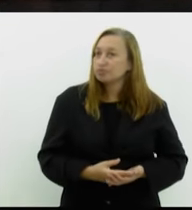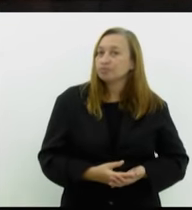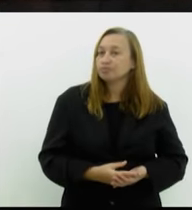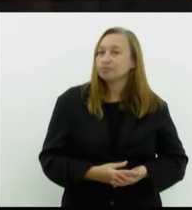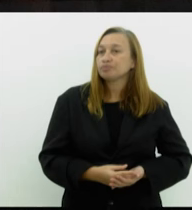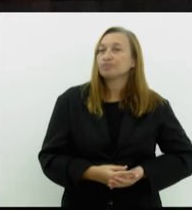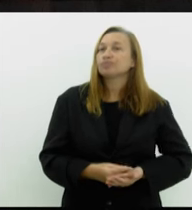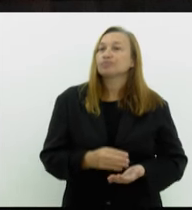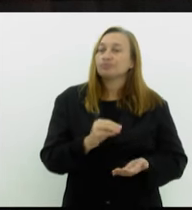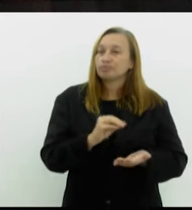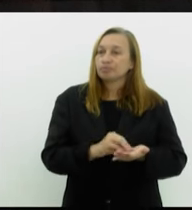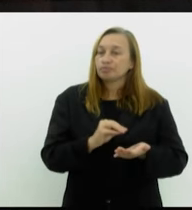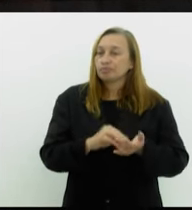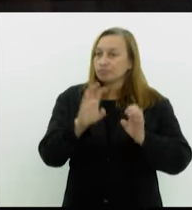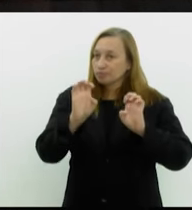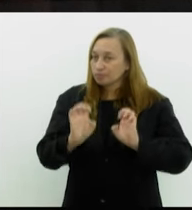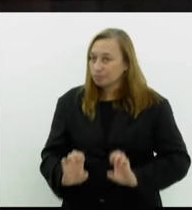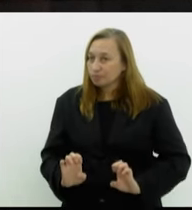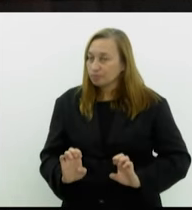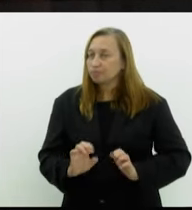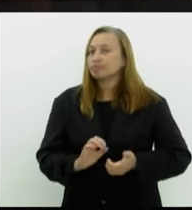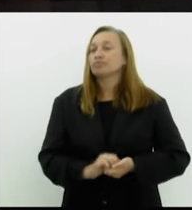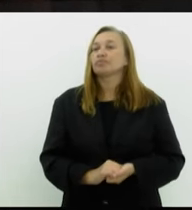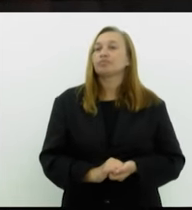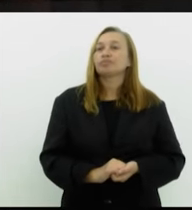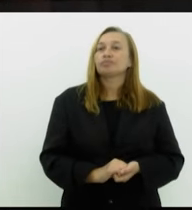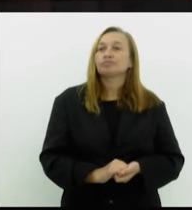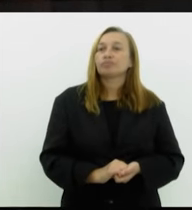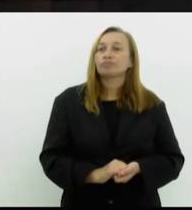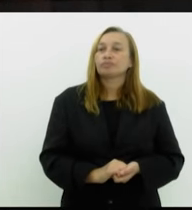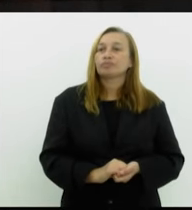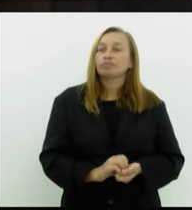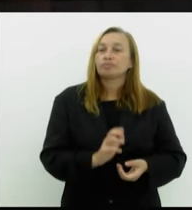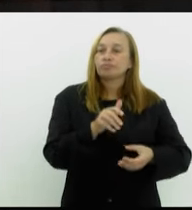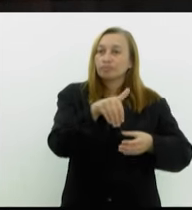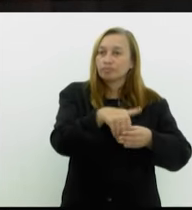conduta para viabilizar campanhas